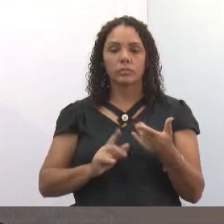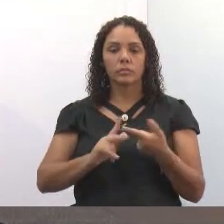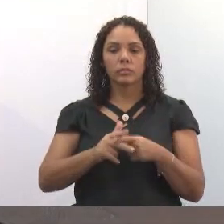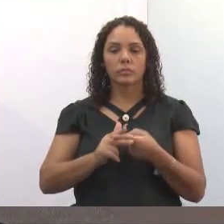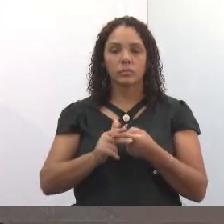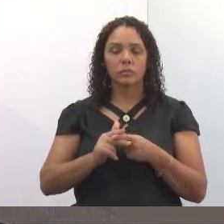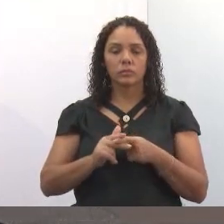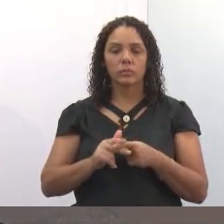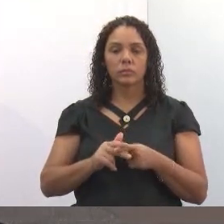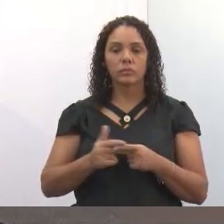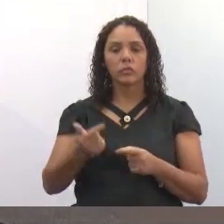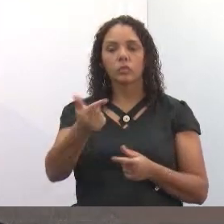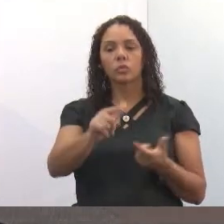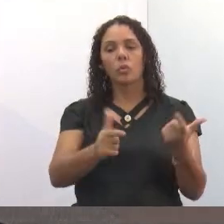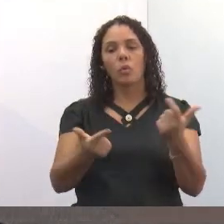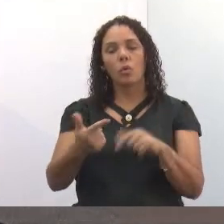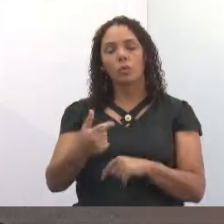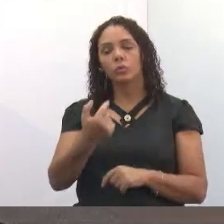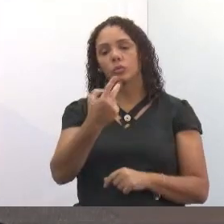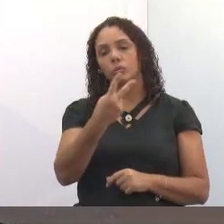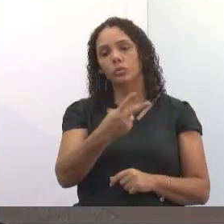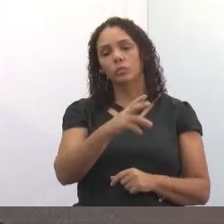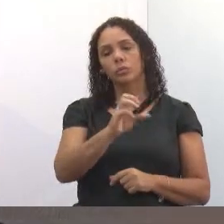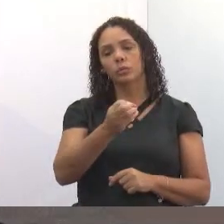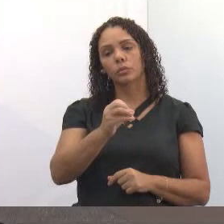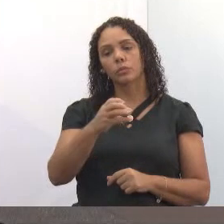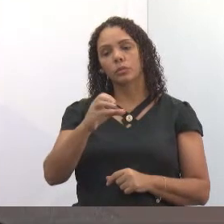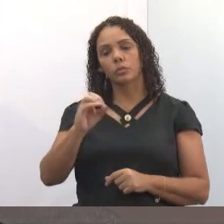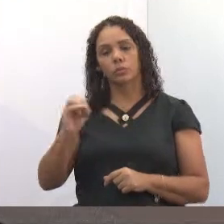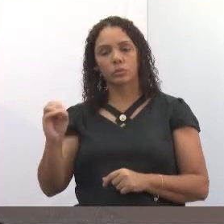outros 2.800 lotes.